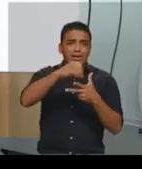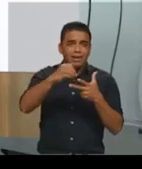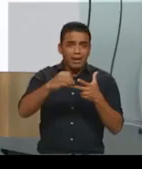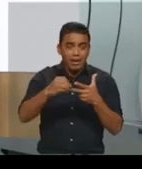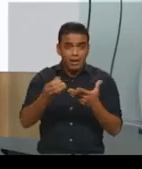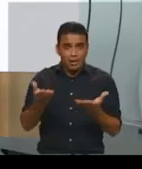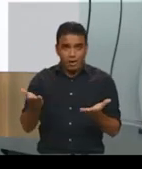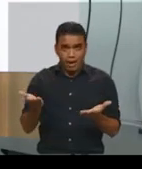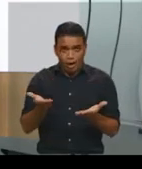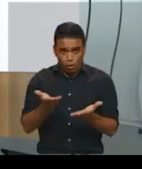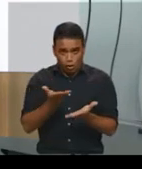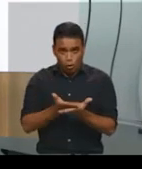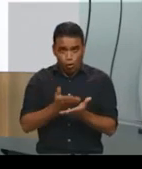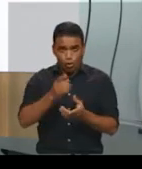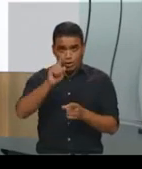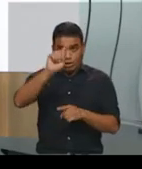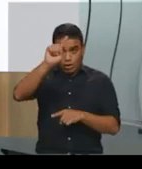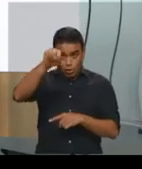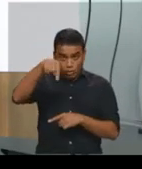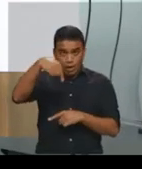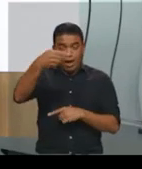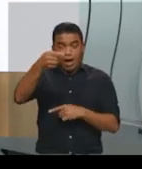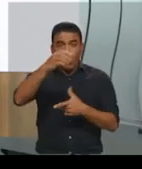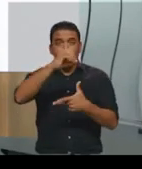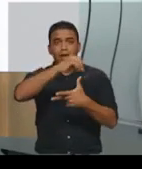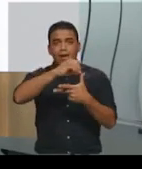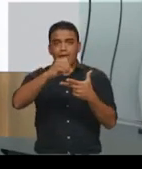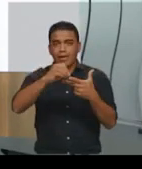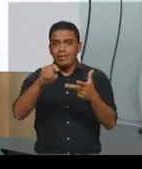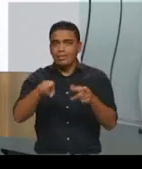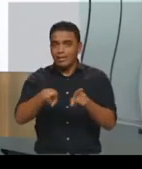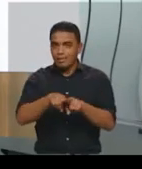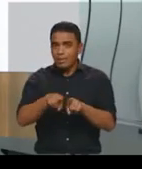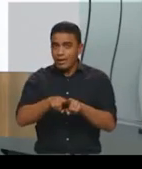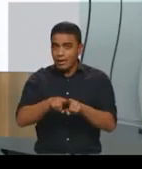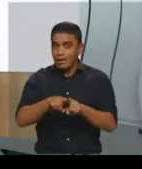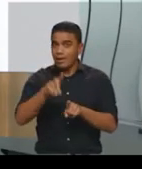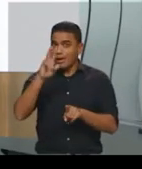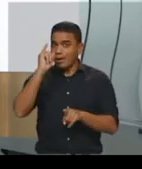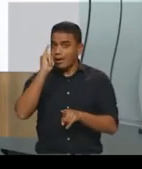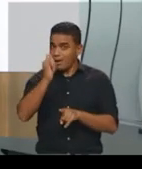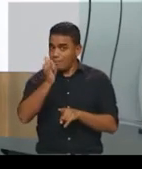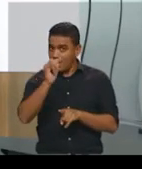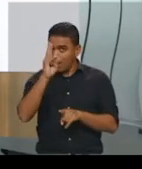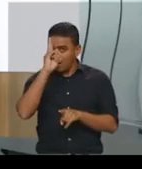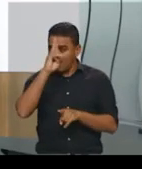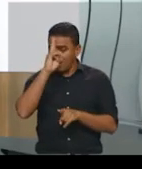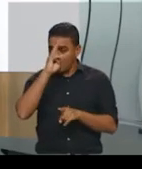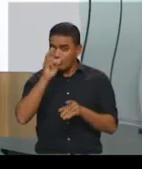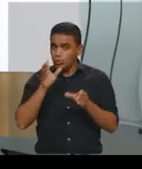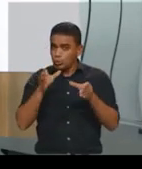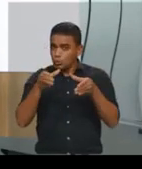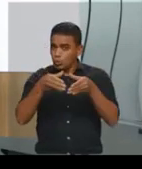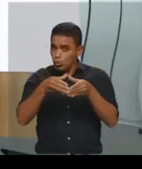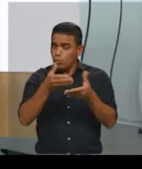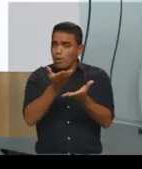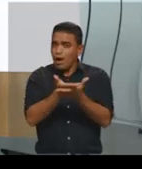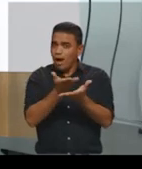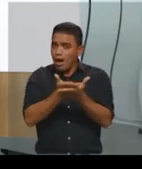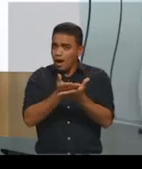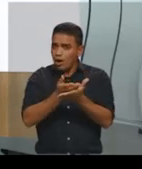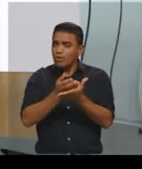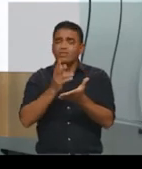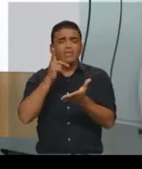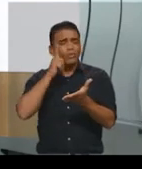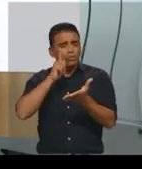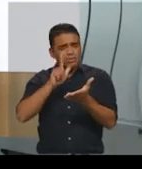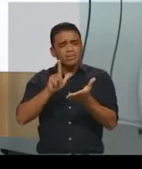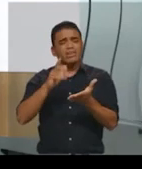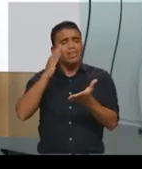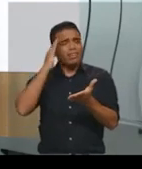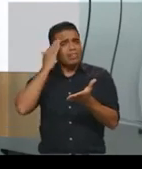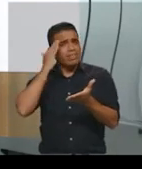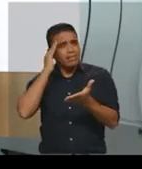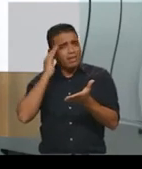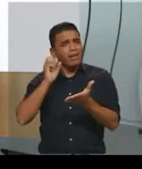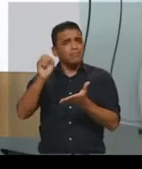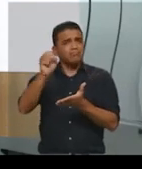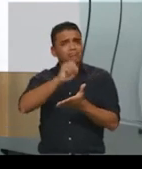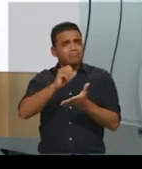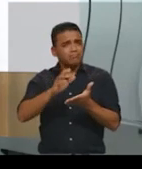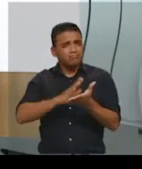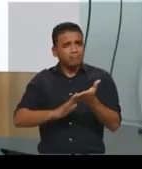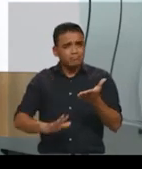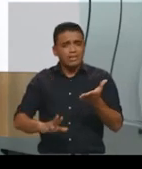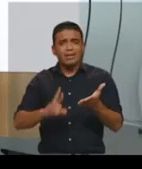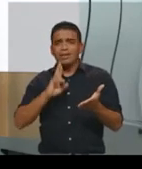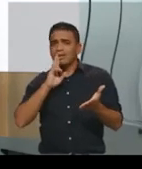essa aula e a próxima aula do Enem. Lembrando que esse combo de aulas vai ser suficiente para vocês entenderem e também para